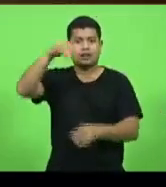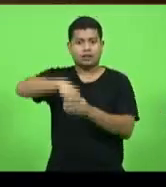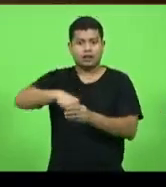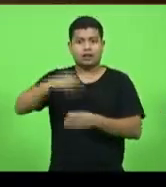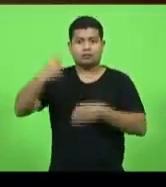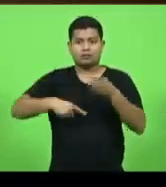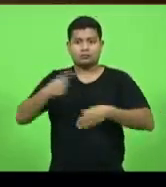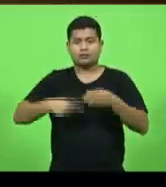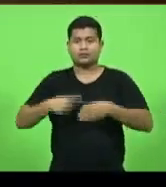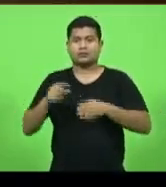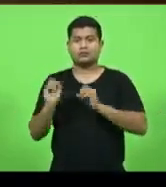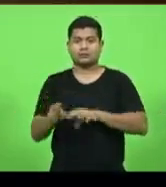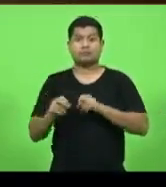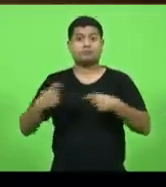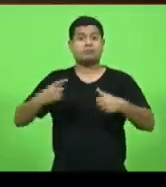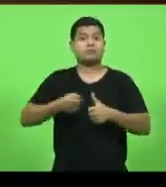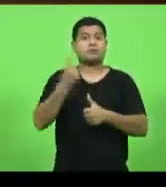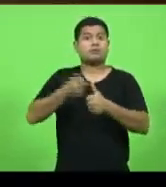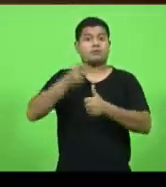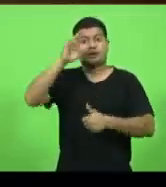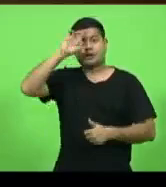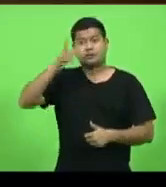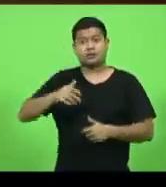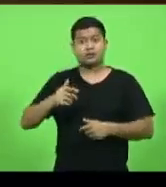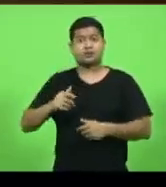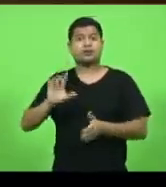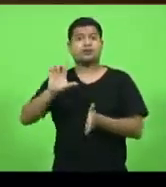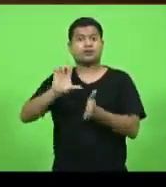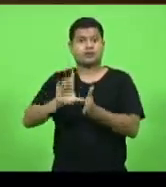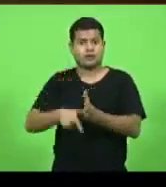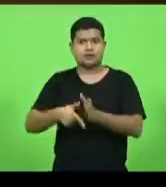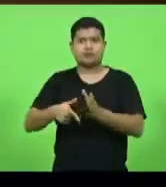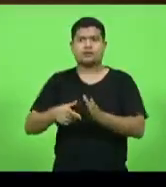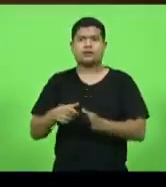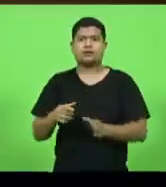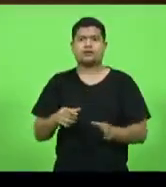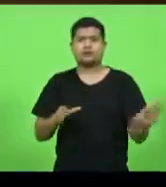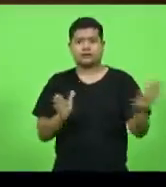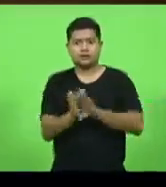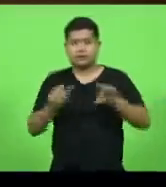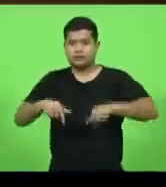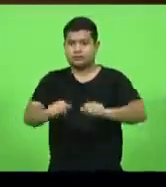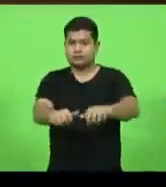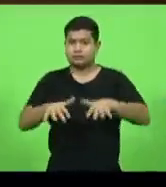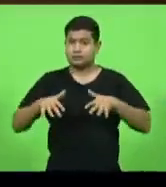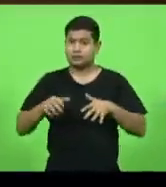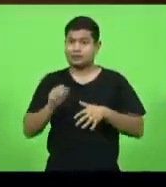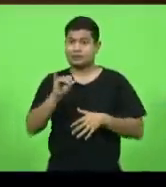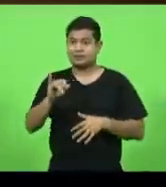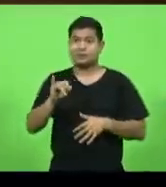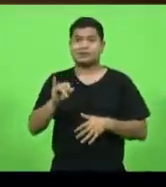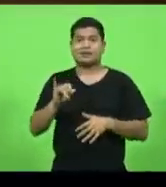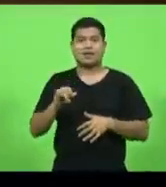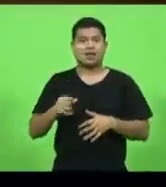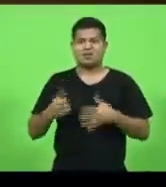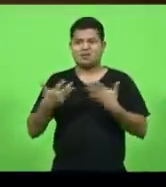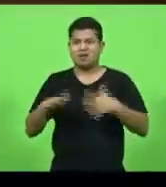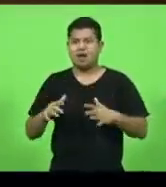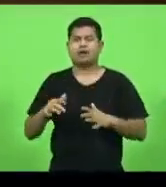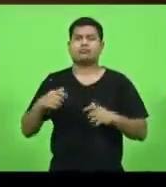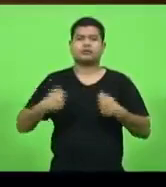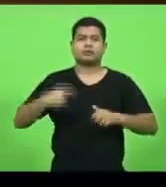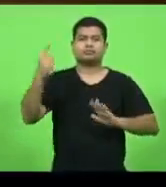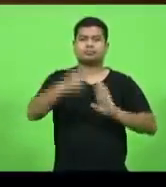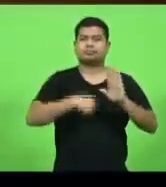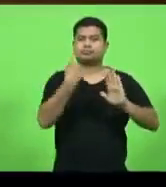gente tem que resolver lá, para depois vir para o plenário. Se não, vamos extinguir as comissões e vamos fazer o debate